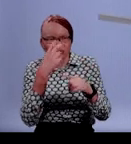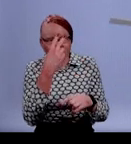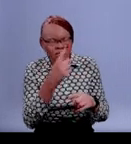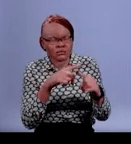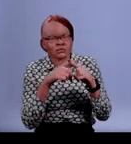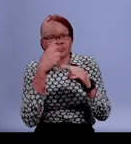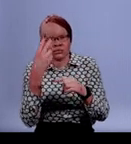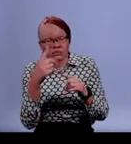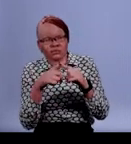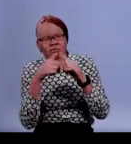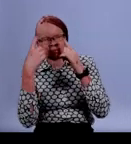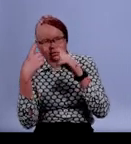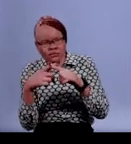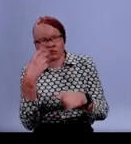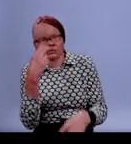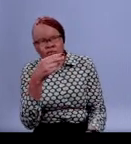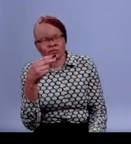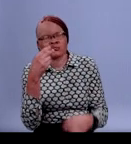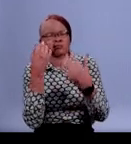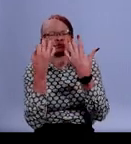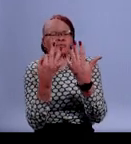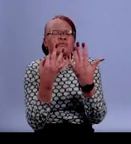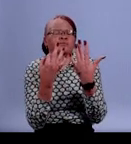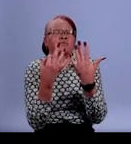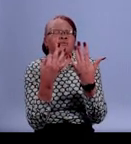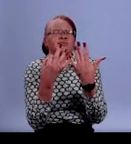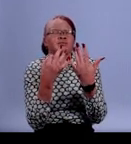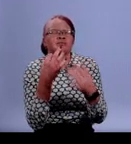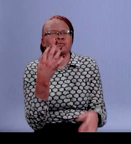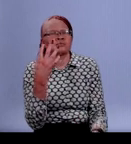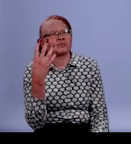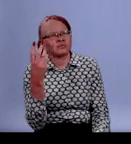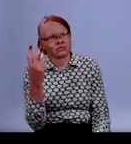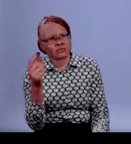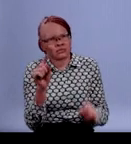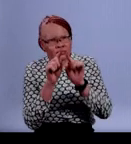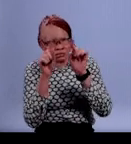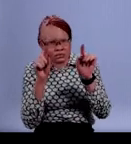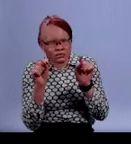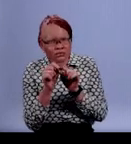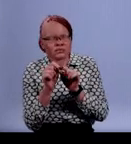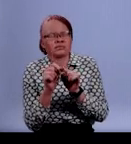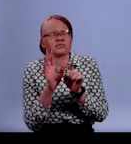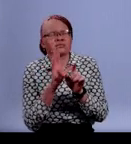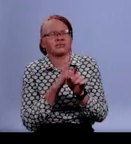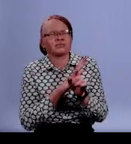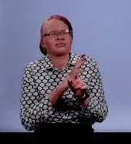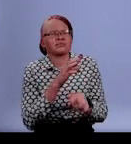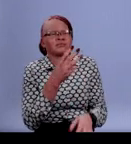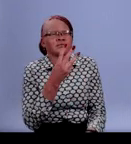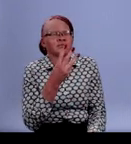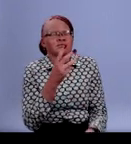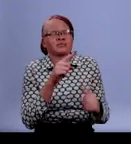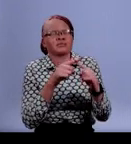x 2 é igual a oi temos um outro cubo é um cubo